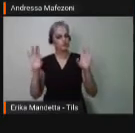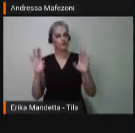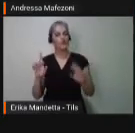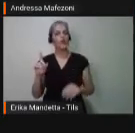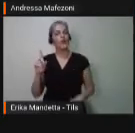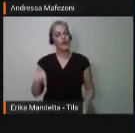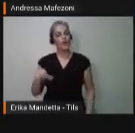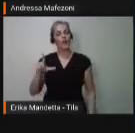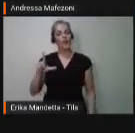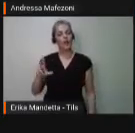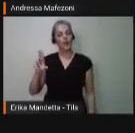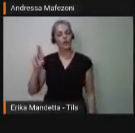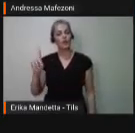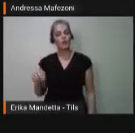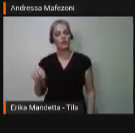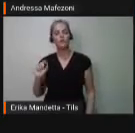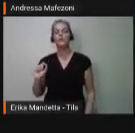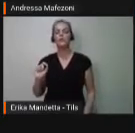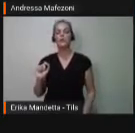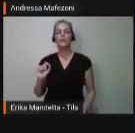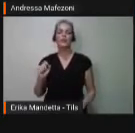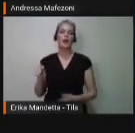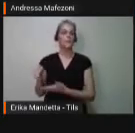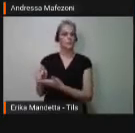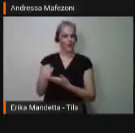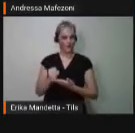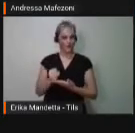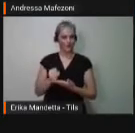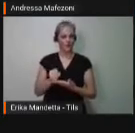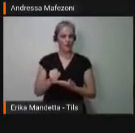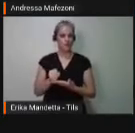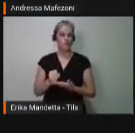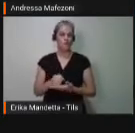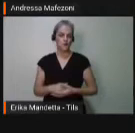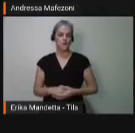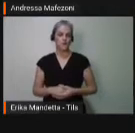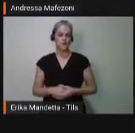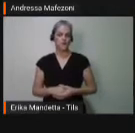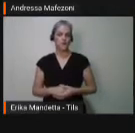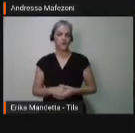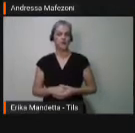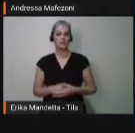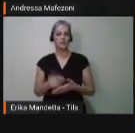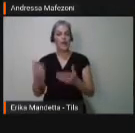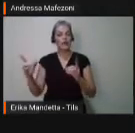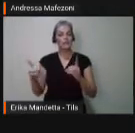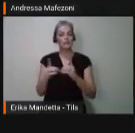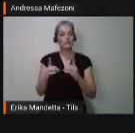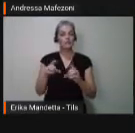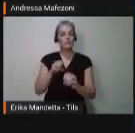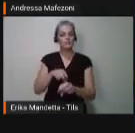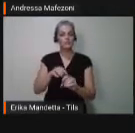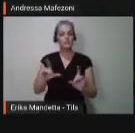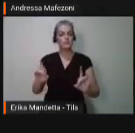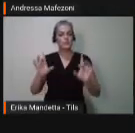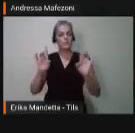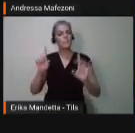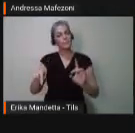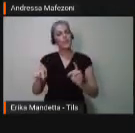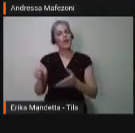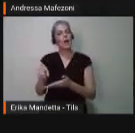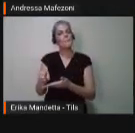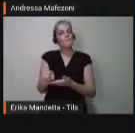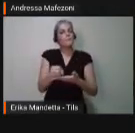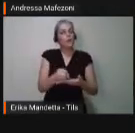apoio, porque o atendimento educacional especializado, ele é um apoio. Então, ele não pode assumir o processo de